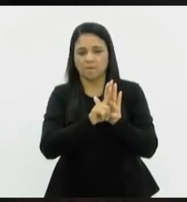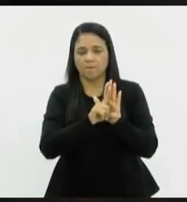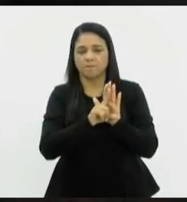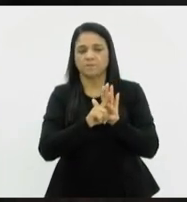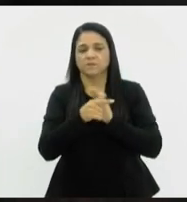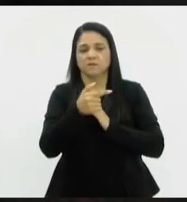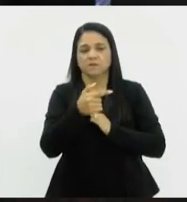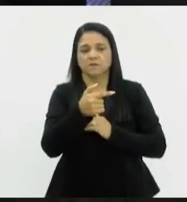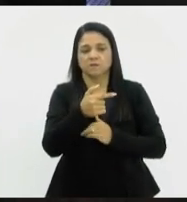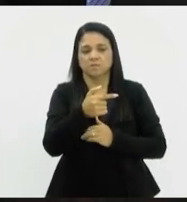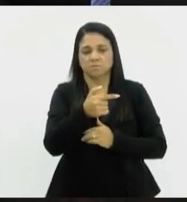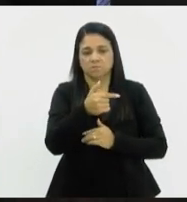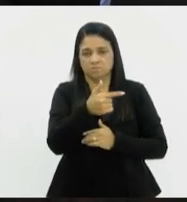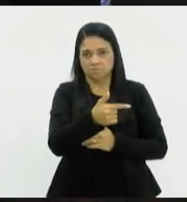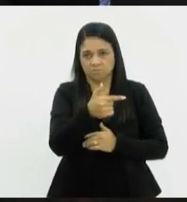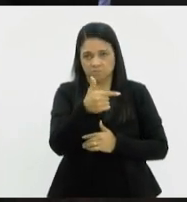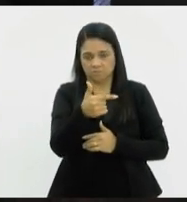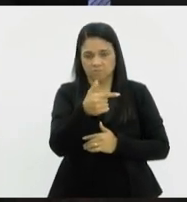projeto de lei número